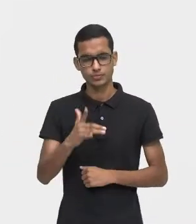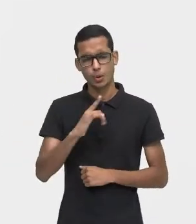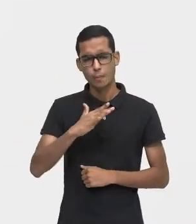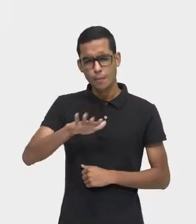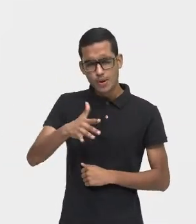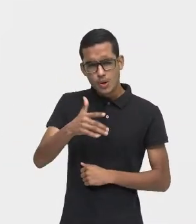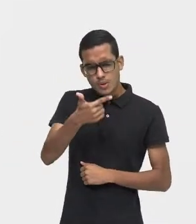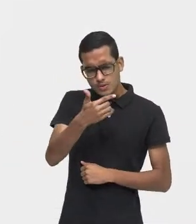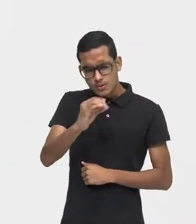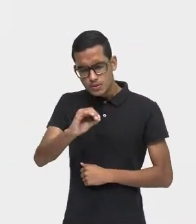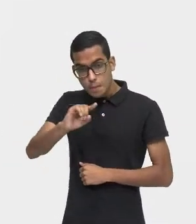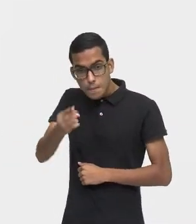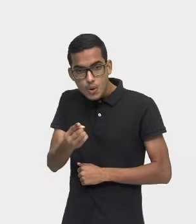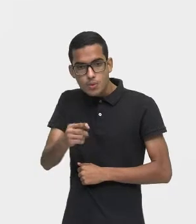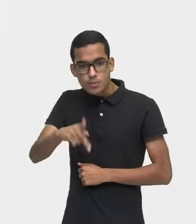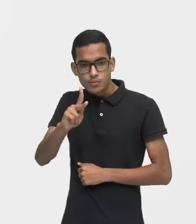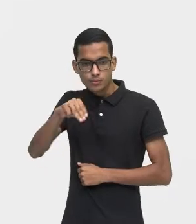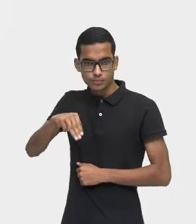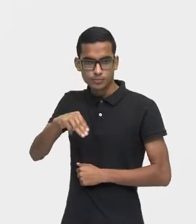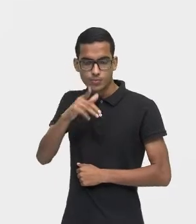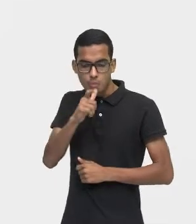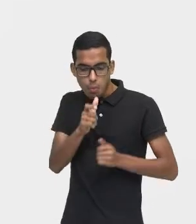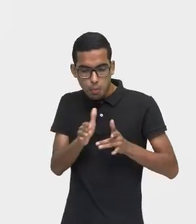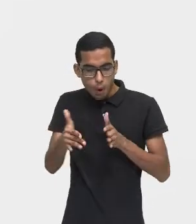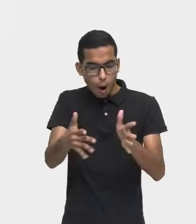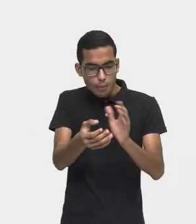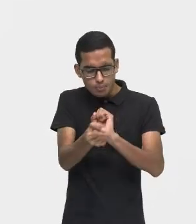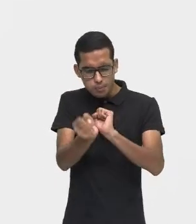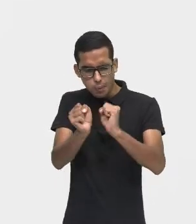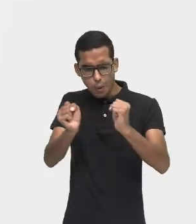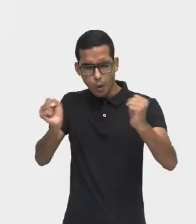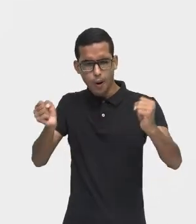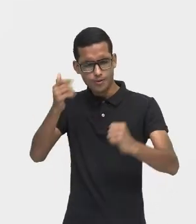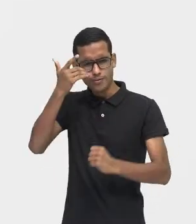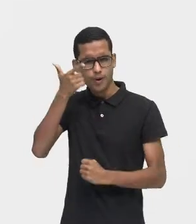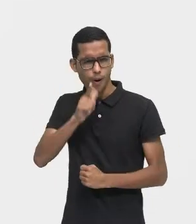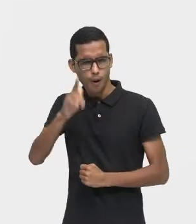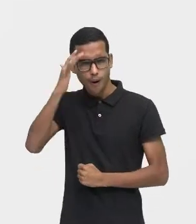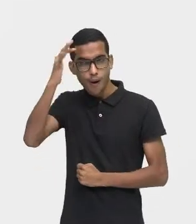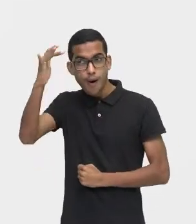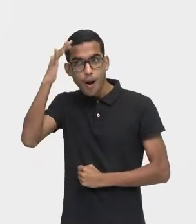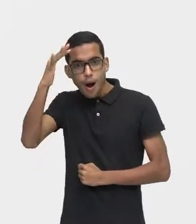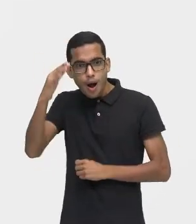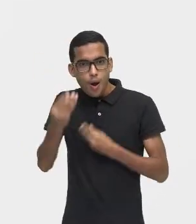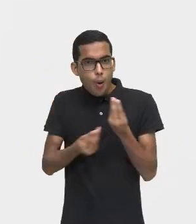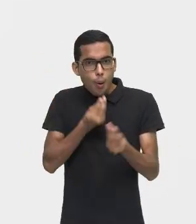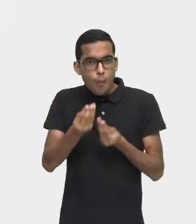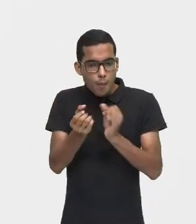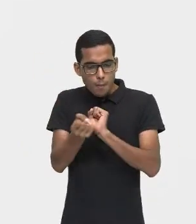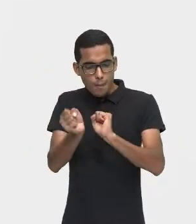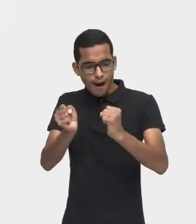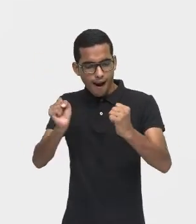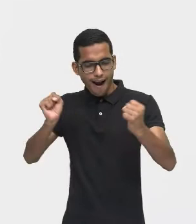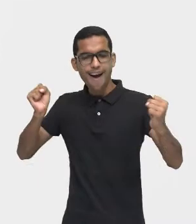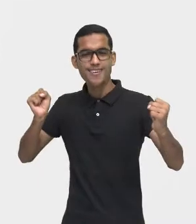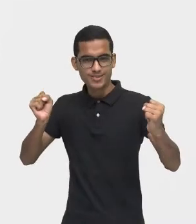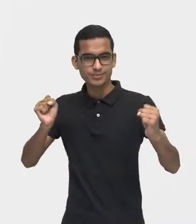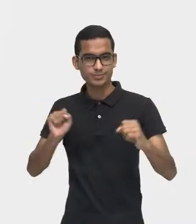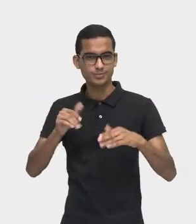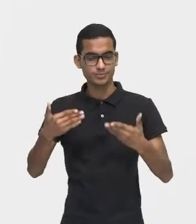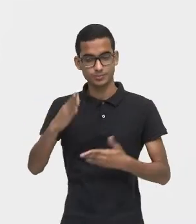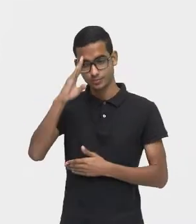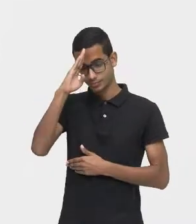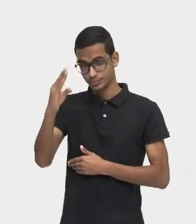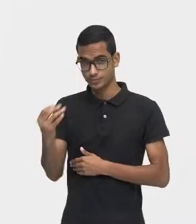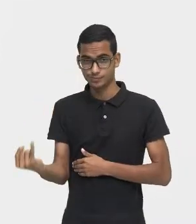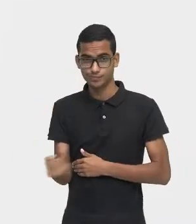de rios. Então, vocês imaginam aí a dimensão que nós temos da importância desses rios aqui para a nossa